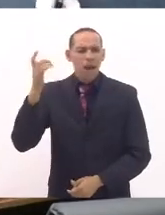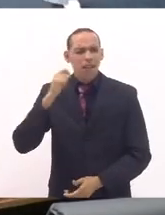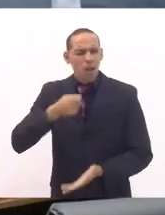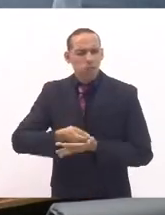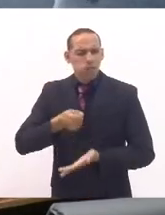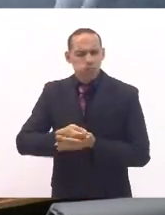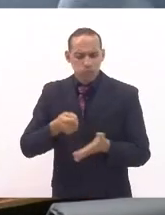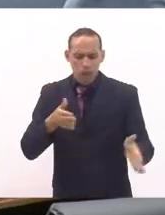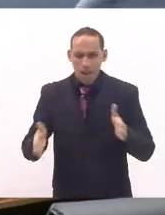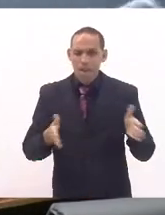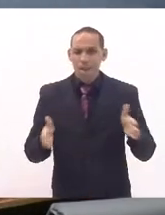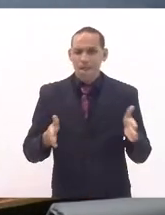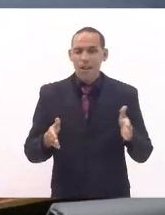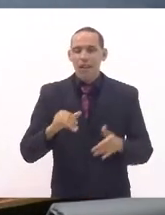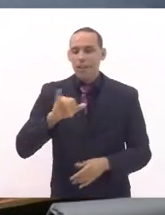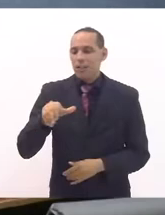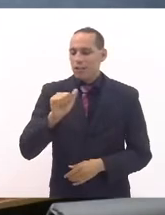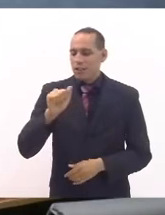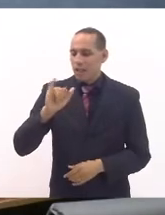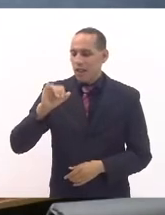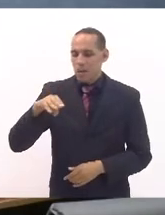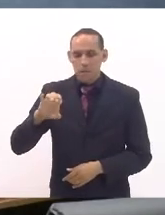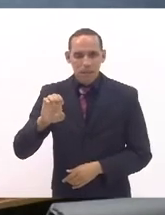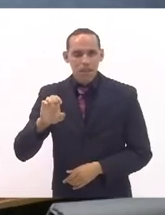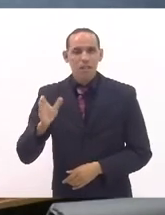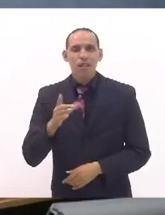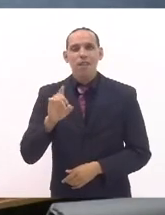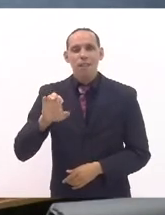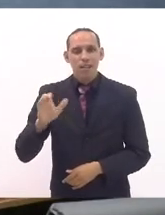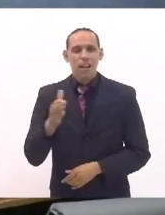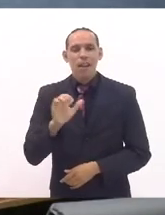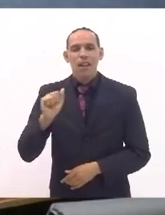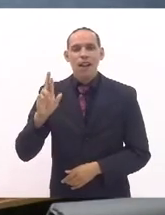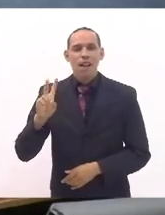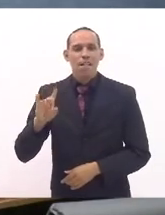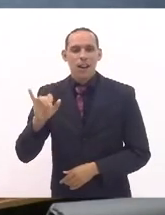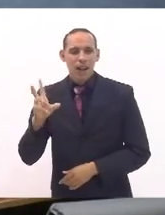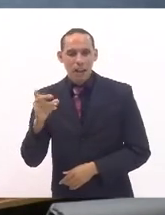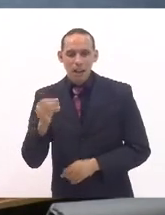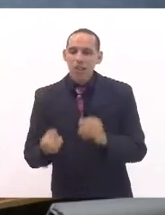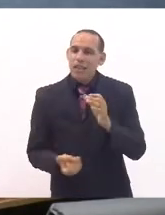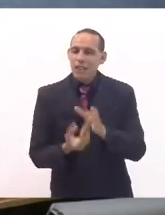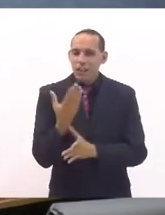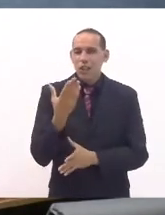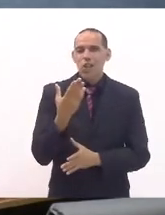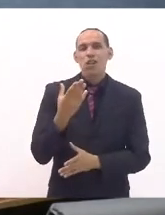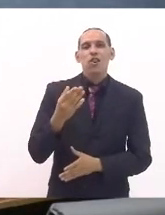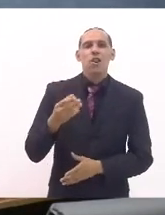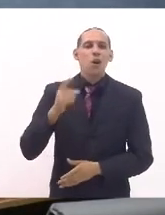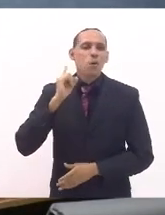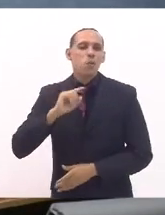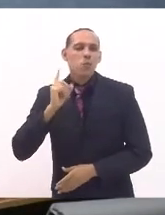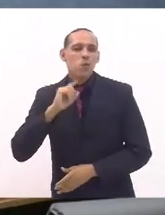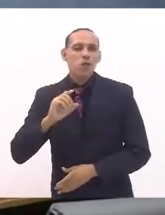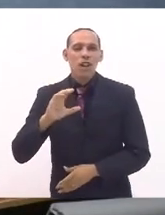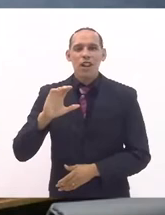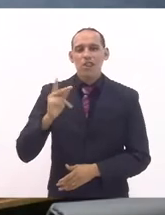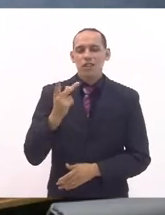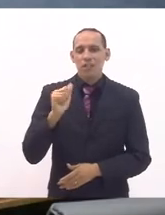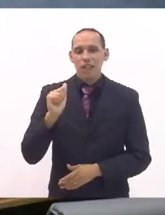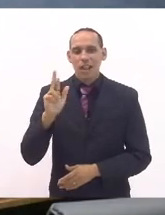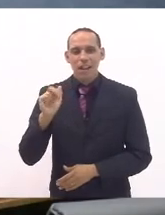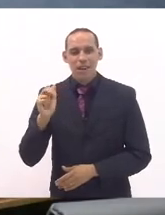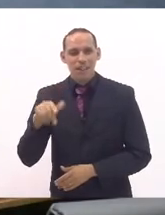militar, foi o Jaime de Carvalho quem criou a charanga do rubro-negra, por sinal, é o meu time de coração,